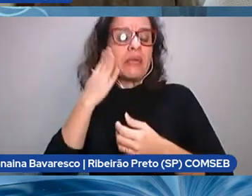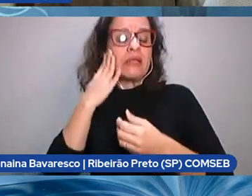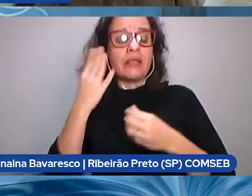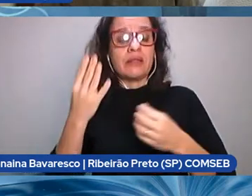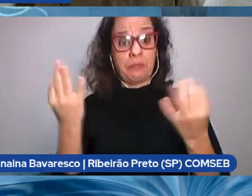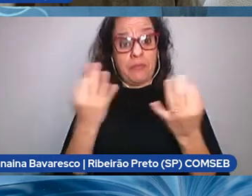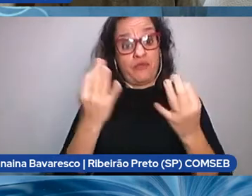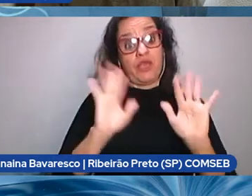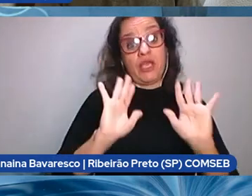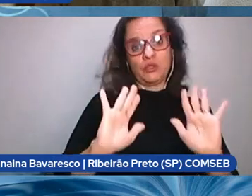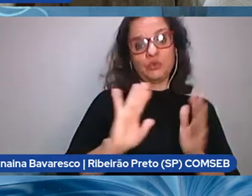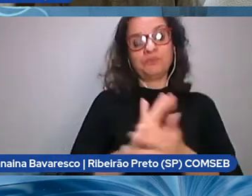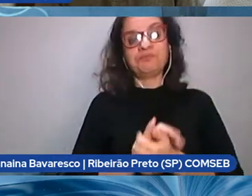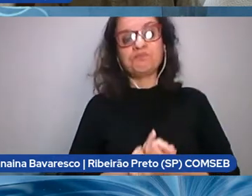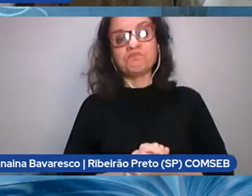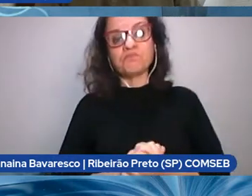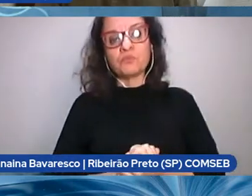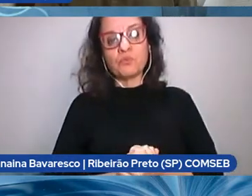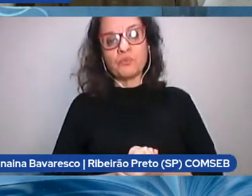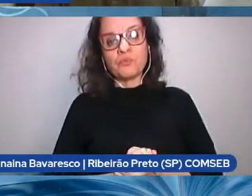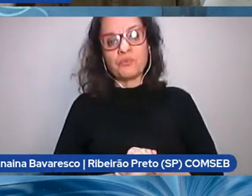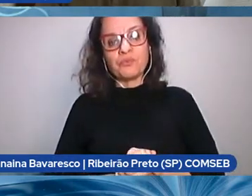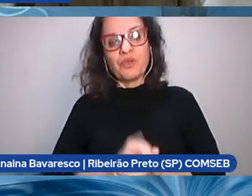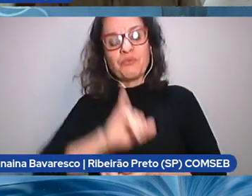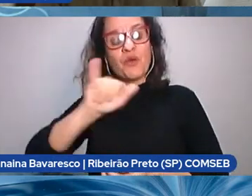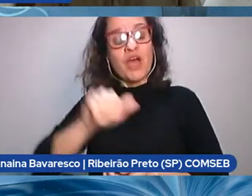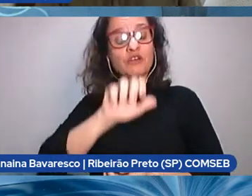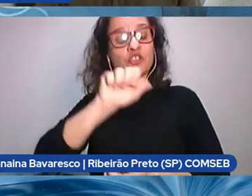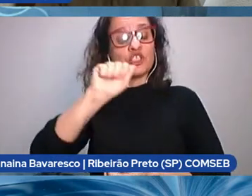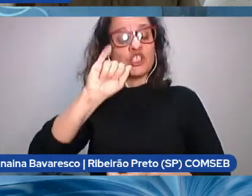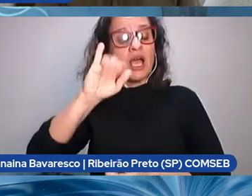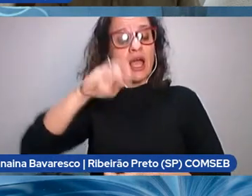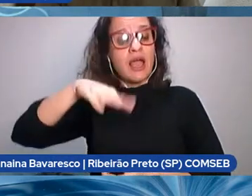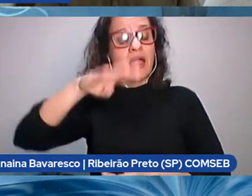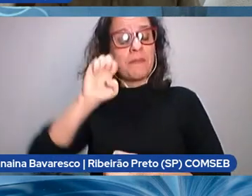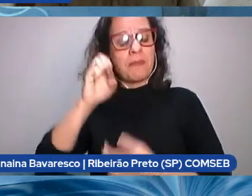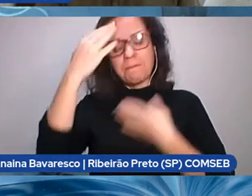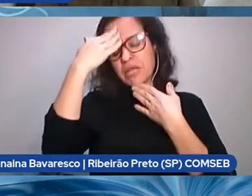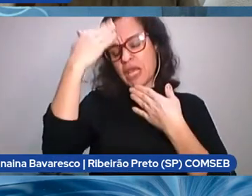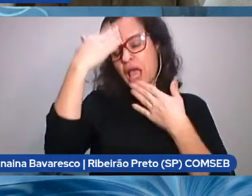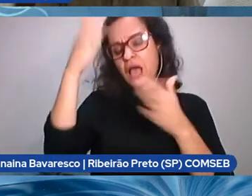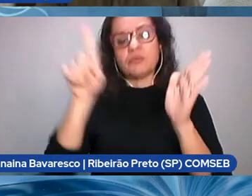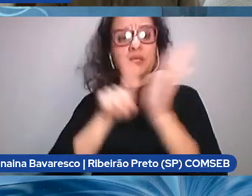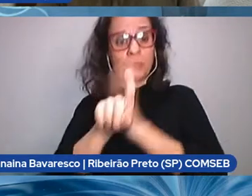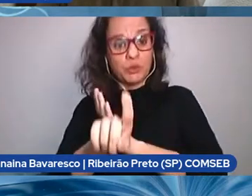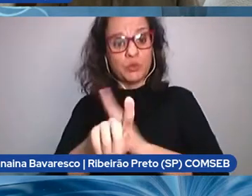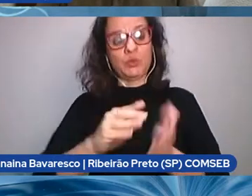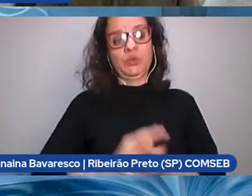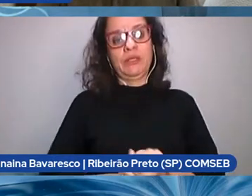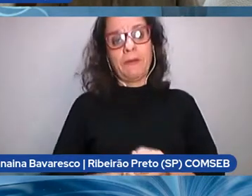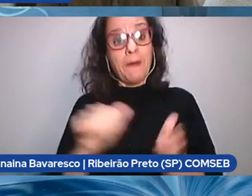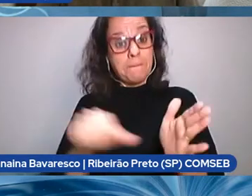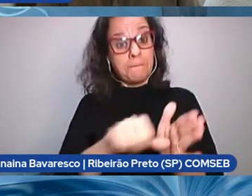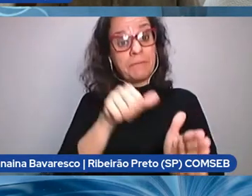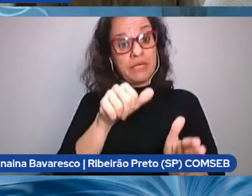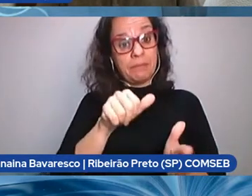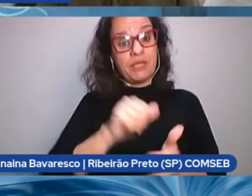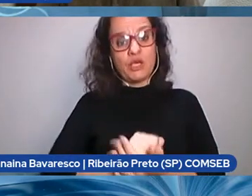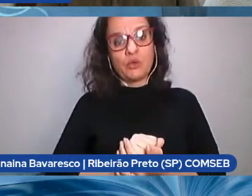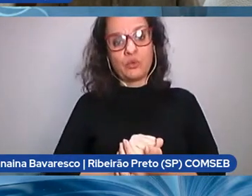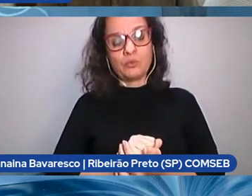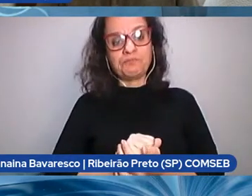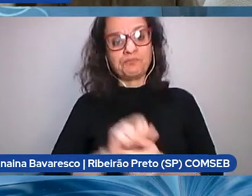Perfeito. Meu caro Jaime, obrigado pela pergunta, amigo. Primeiro, o